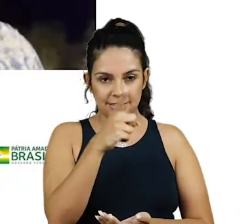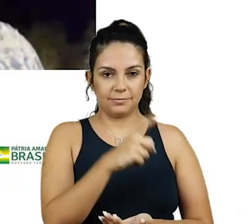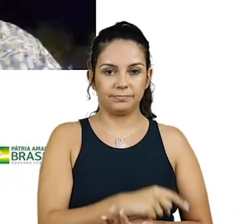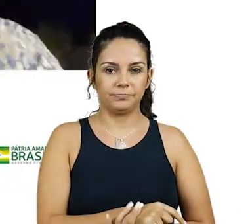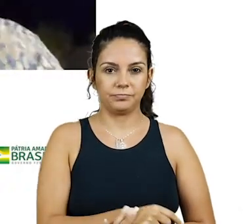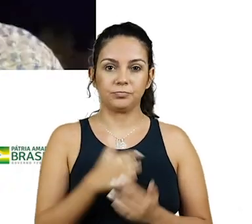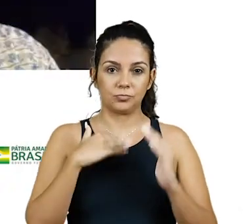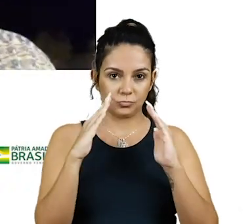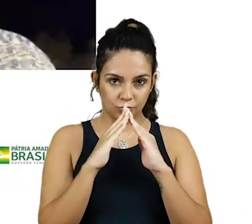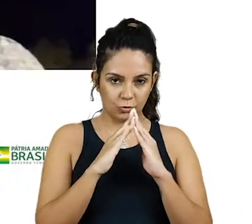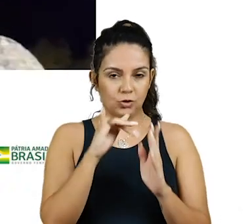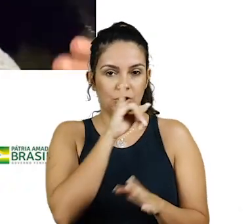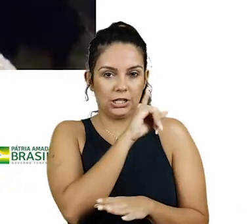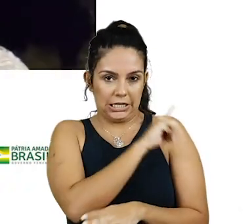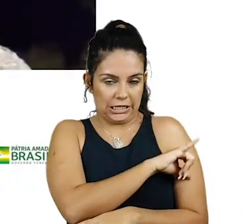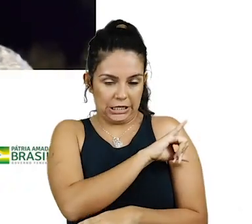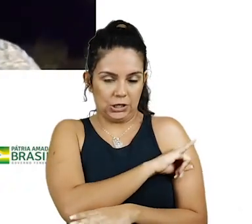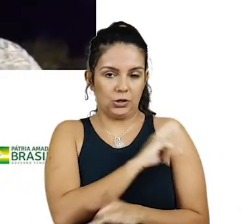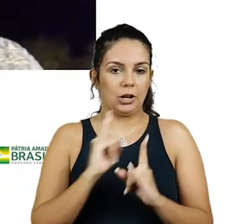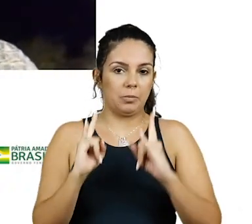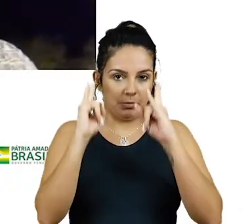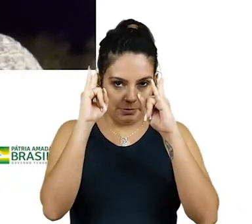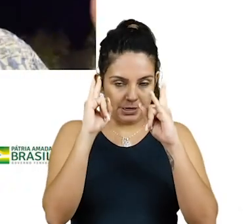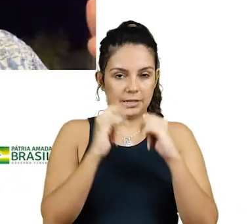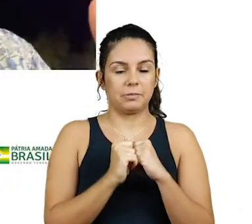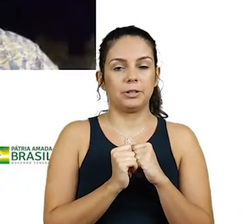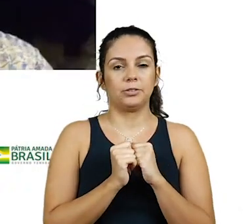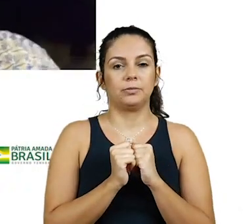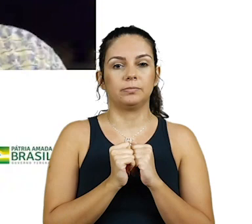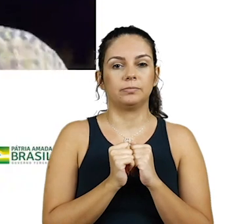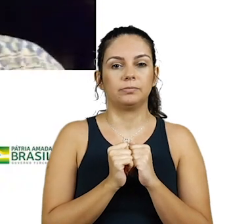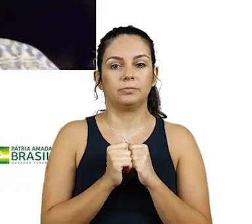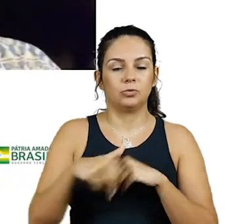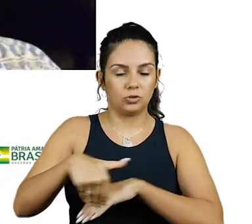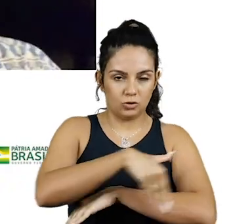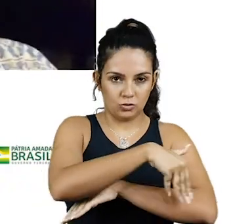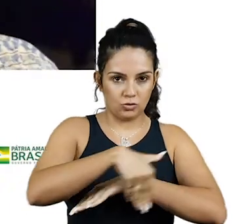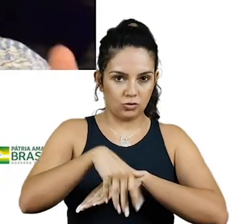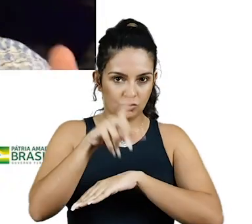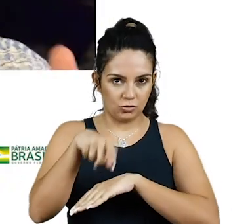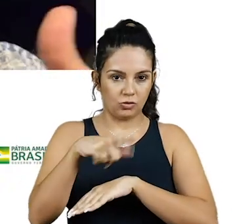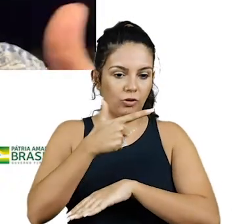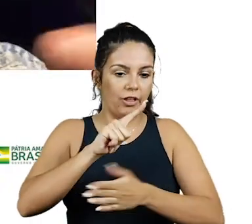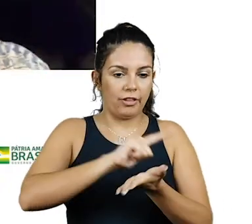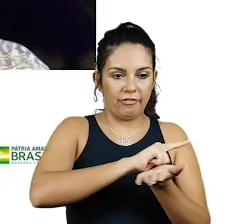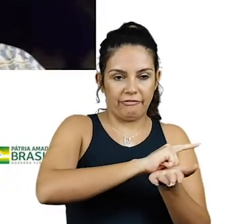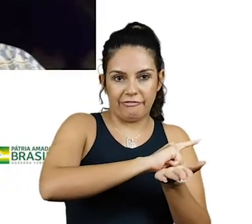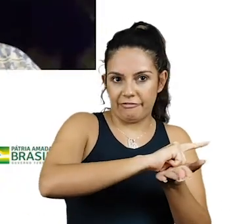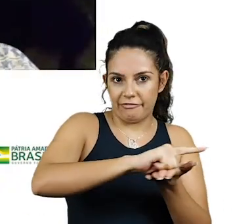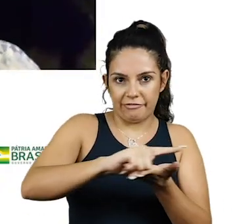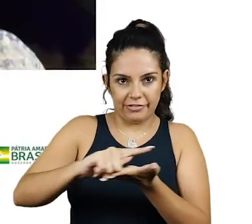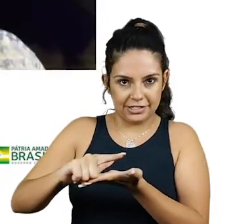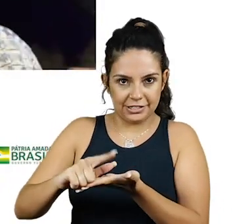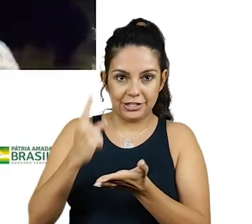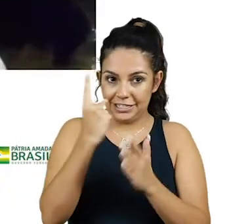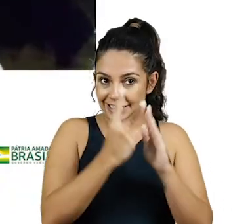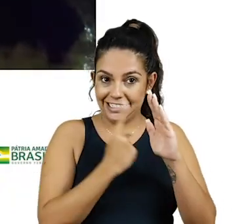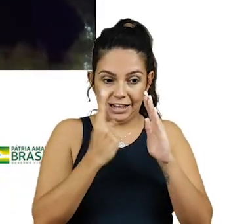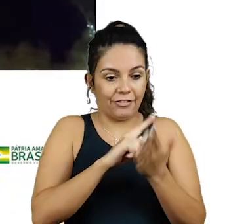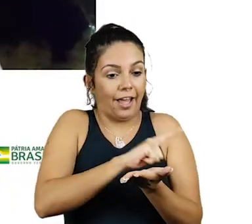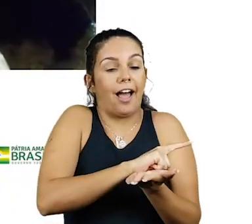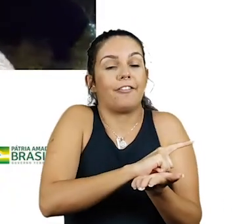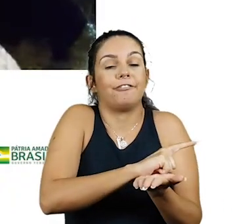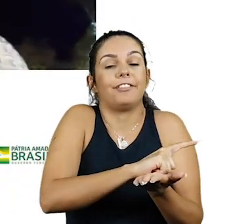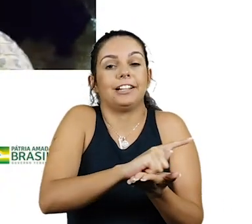Eu moro no Rio de Janeiro, no apartamento do Jardim Botânico, uma rua que já é pacata, mas no isolamento ela estava